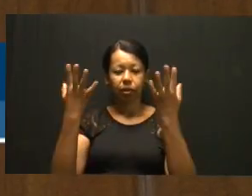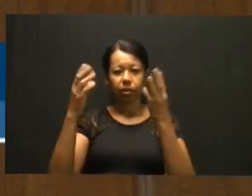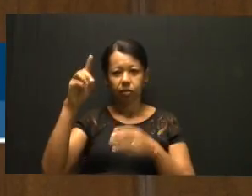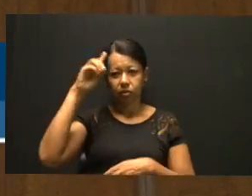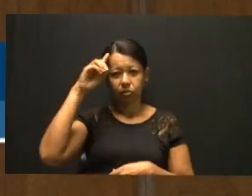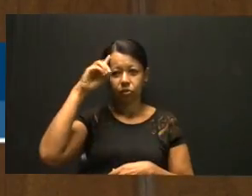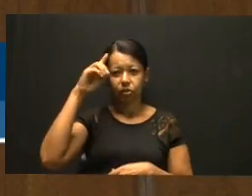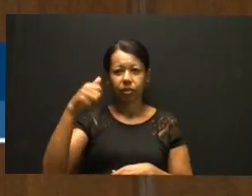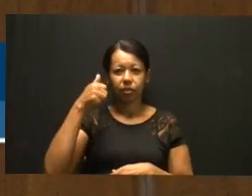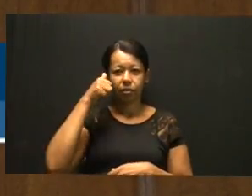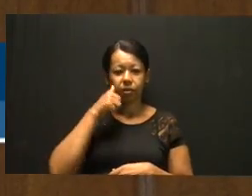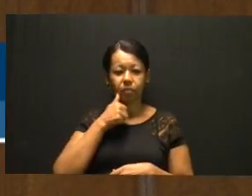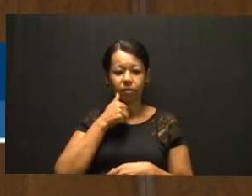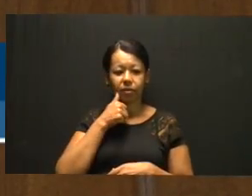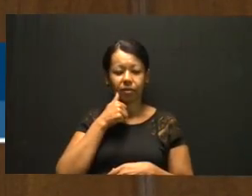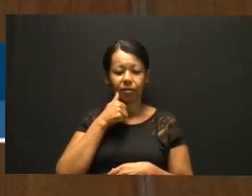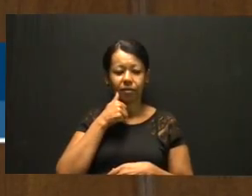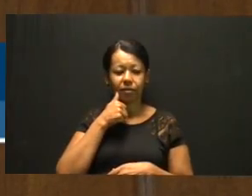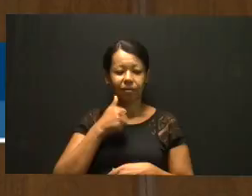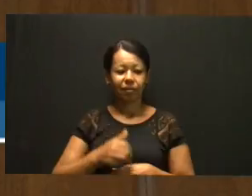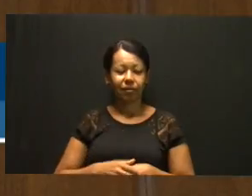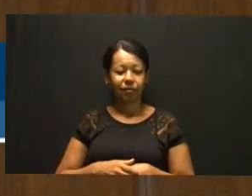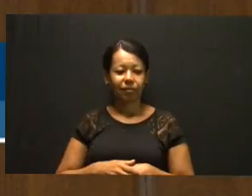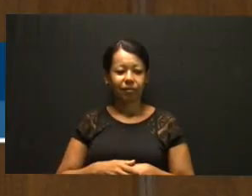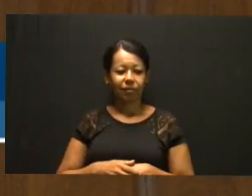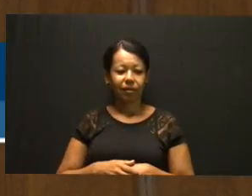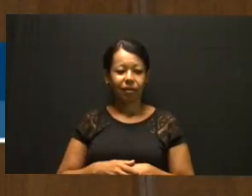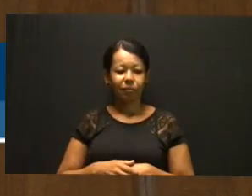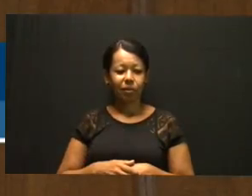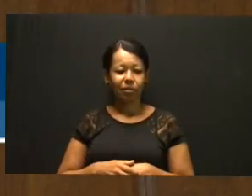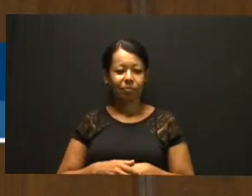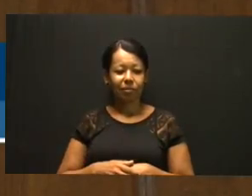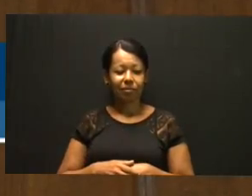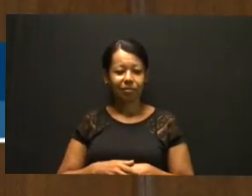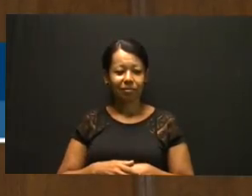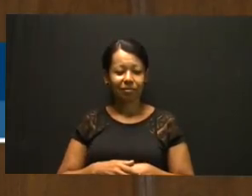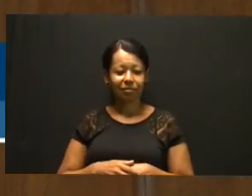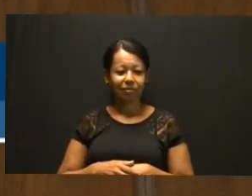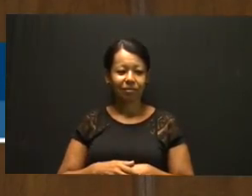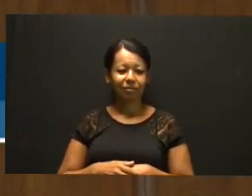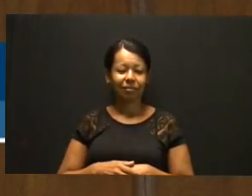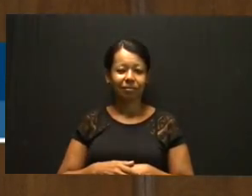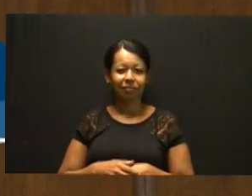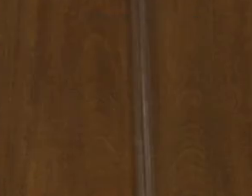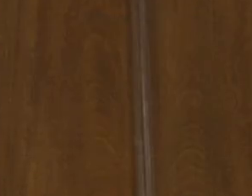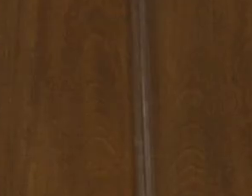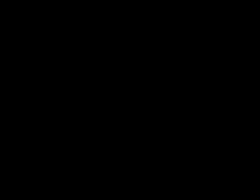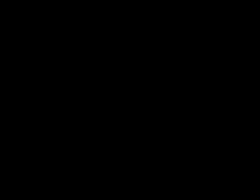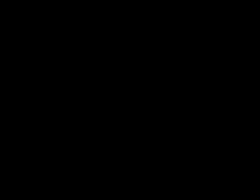Dia Internacional das Mulheres. Um abraço a todos e até o nosso próximo encontro.